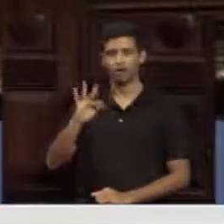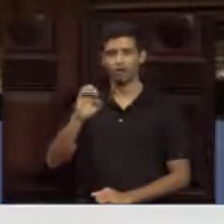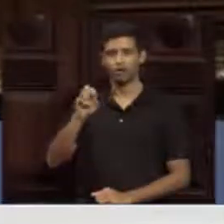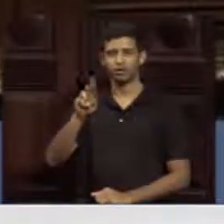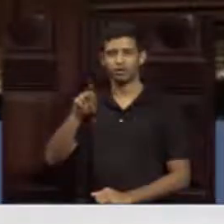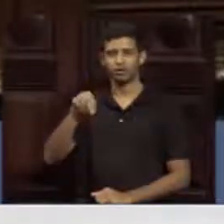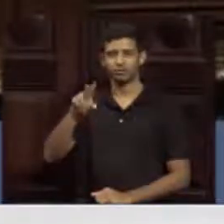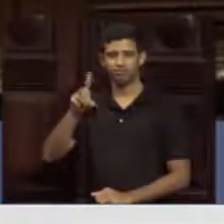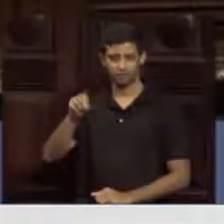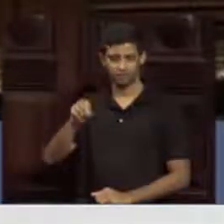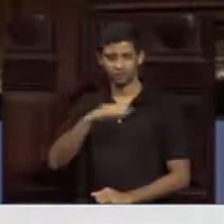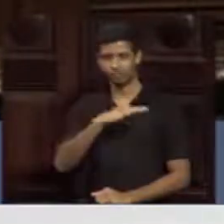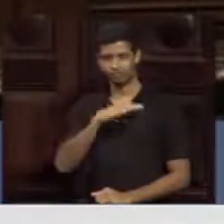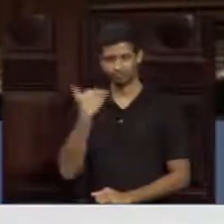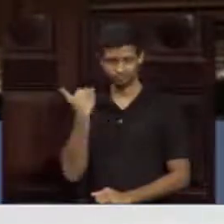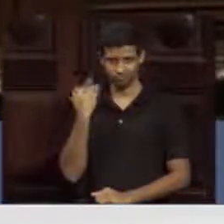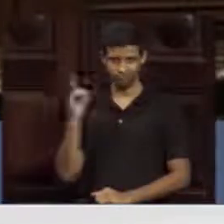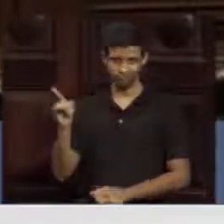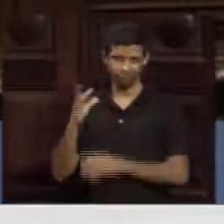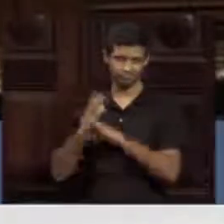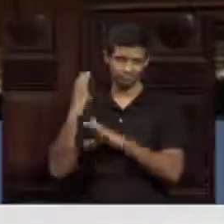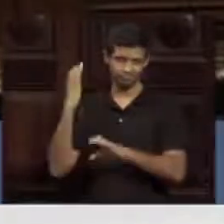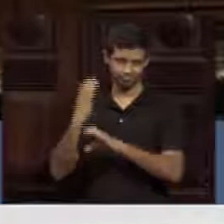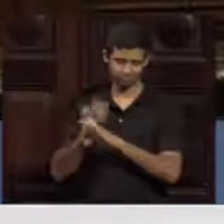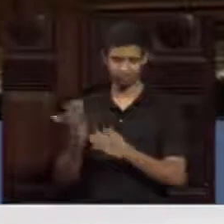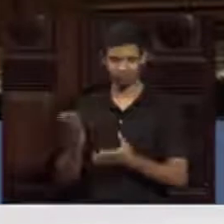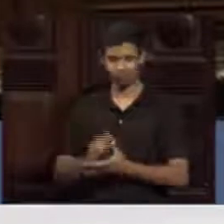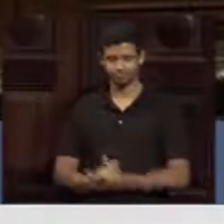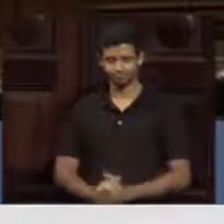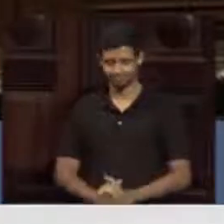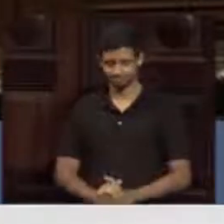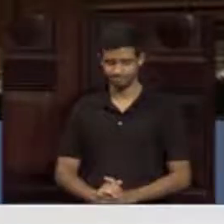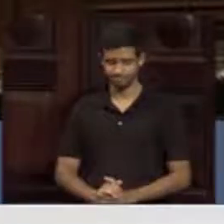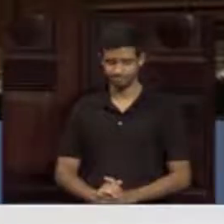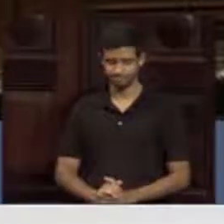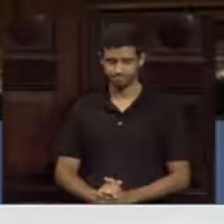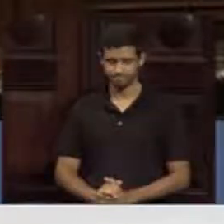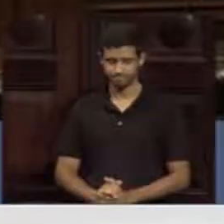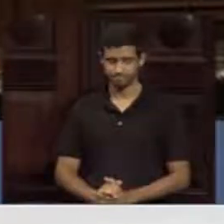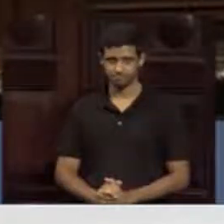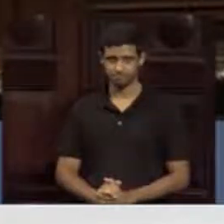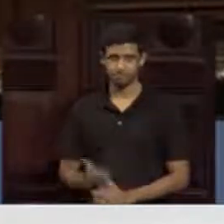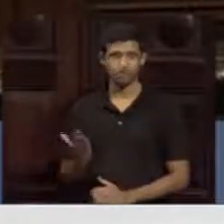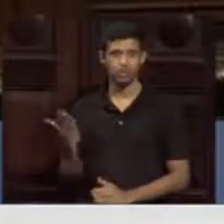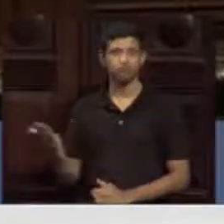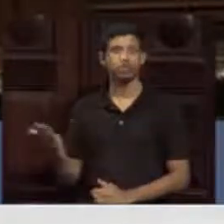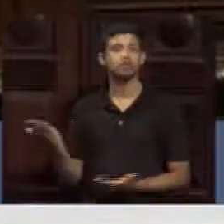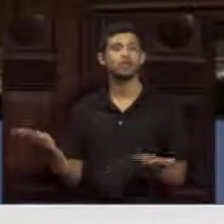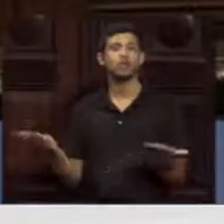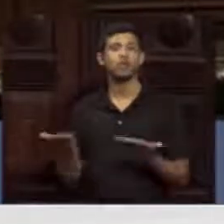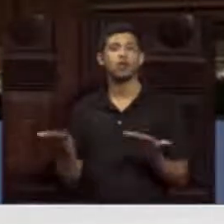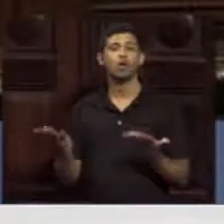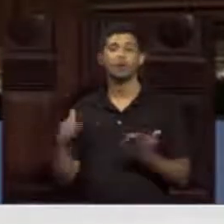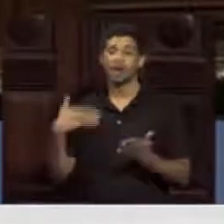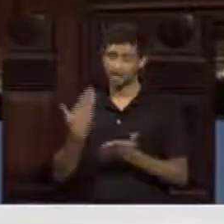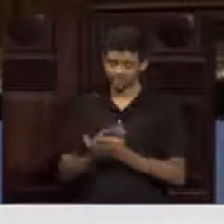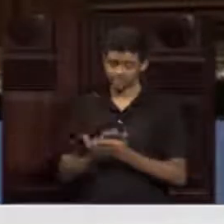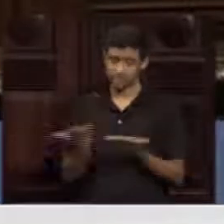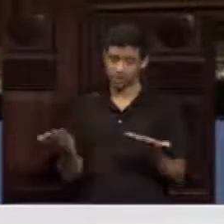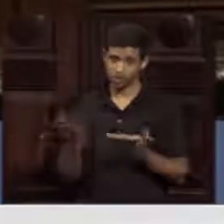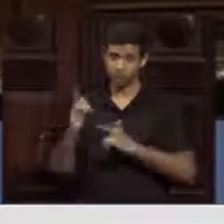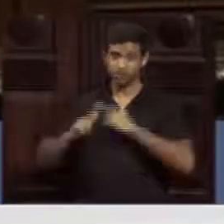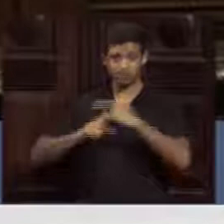McDowell, que hoje exercia a função, que até hoje exercia